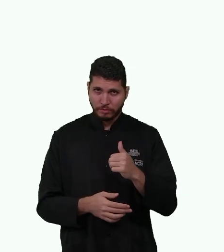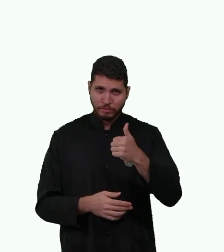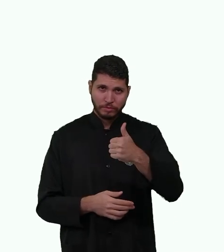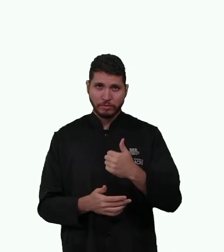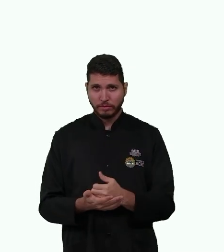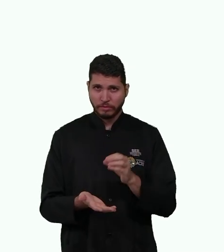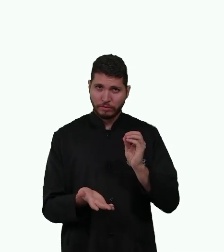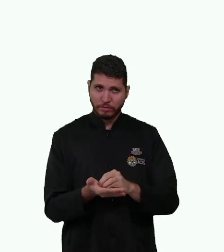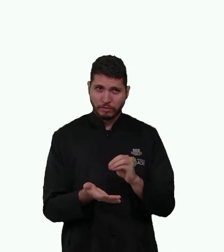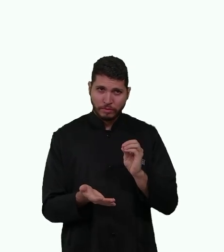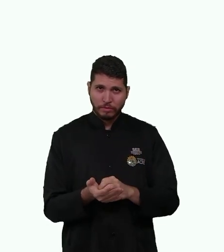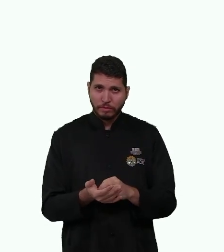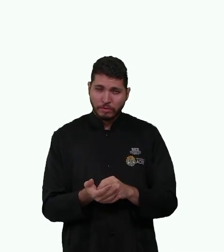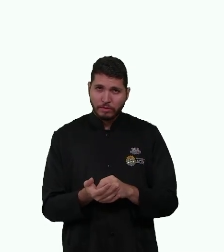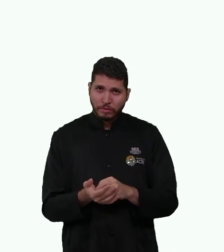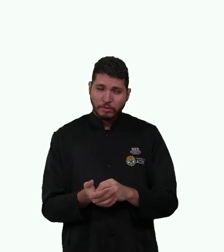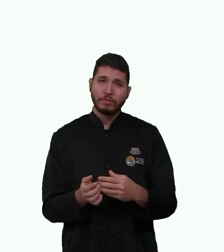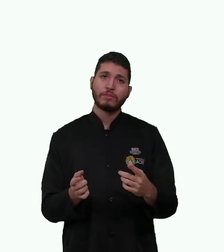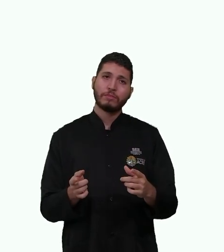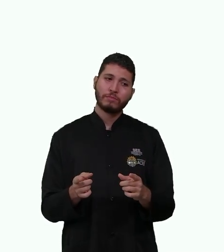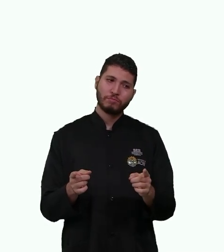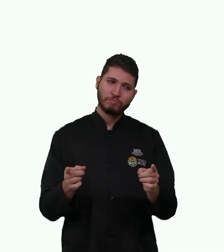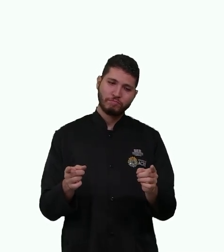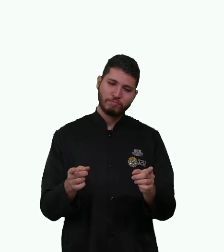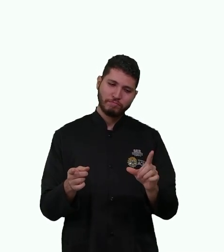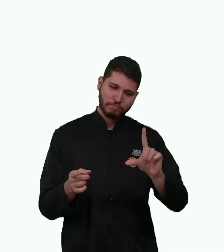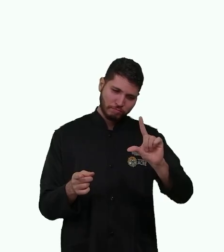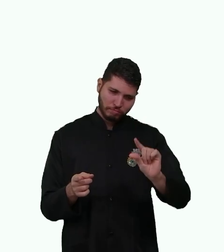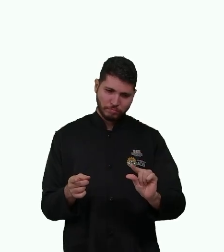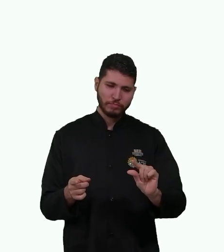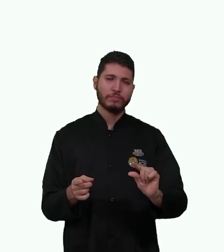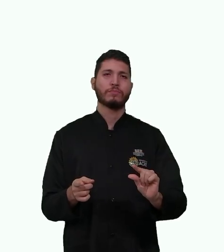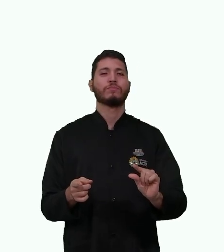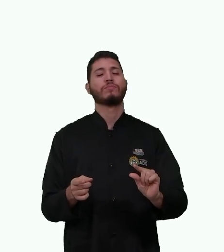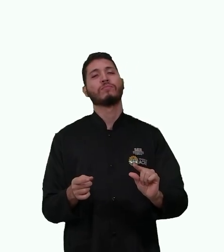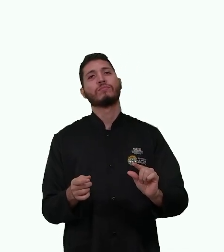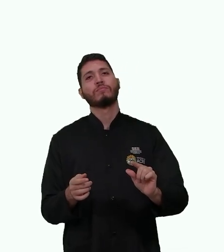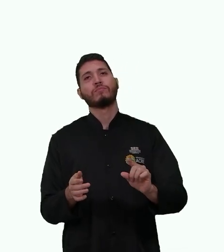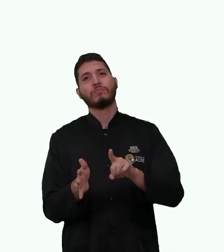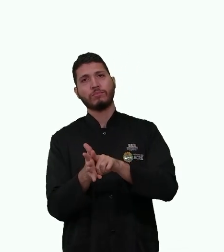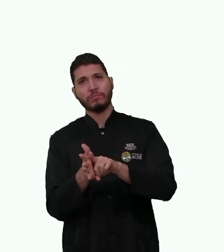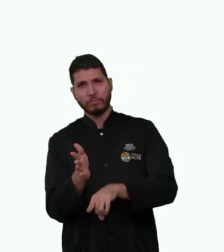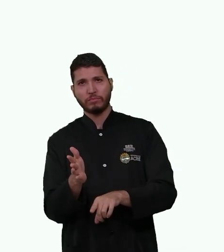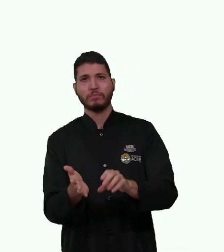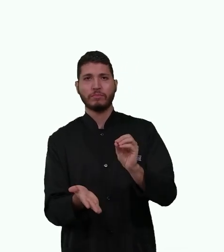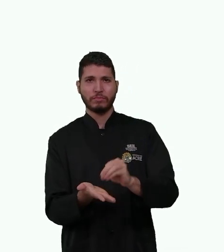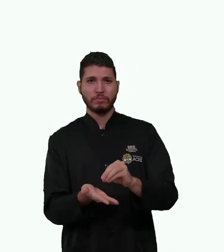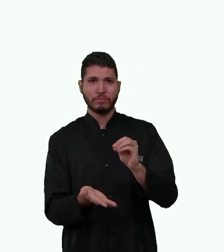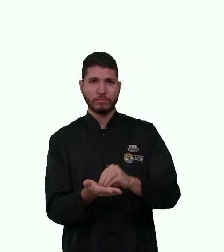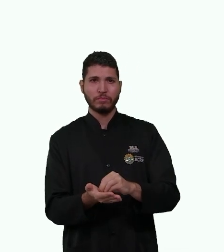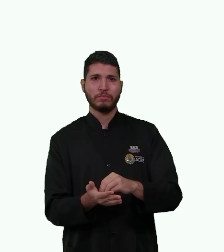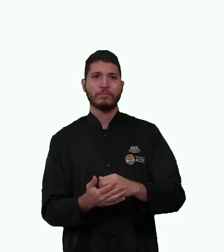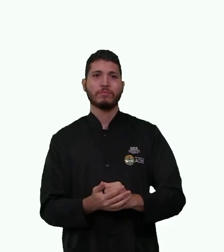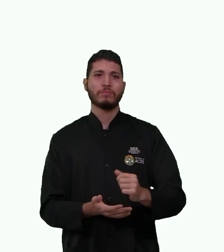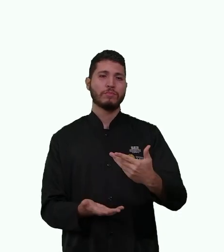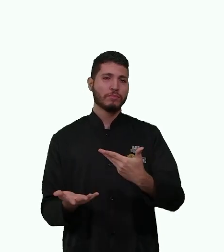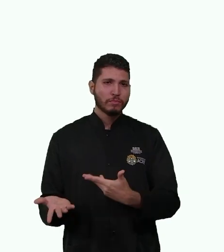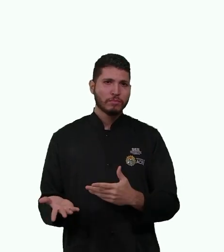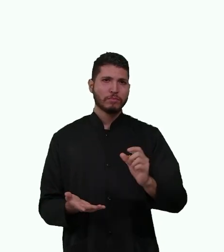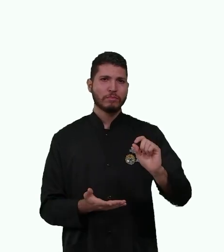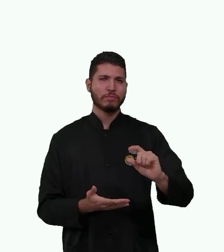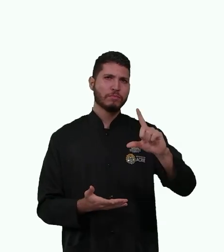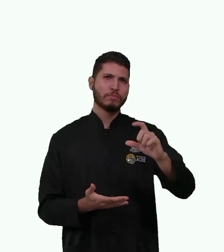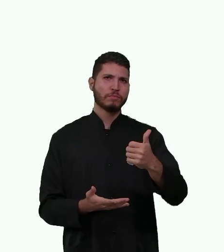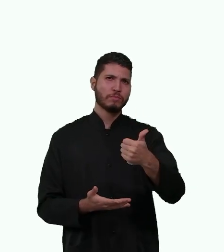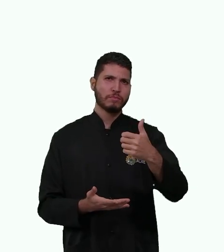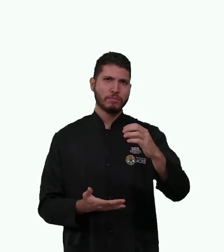é o decréscimo que eu tive ou o desconto, tá bom? Olha os exemplos aqui que eu coloquei pra gente, ó. Um aumento de 10%, como que eu vou